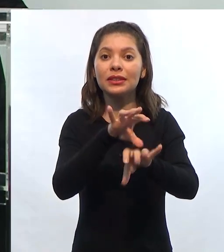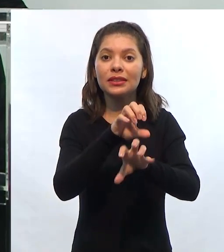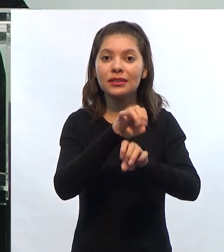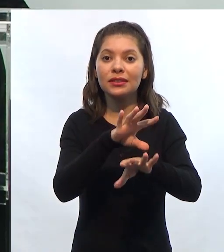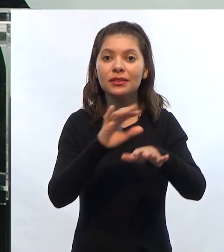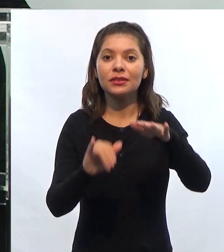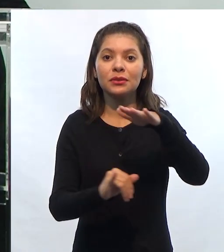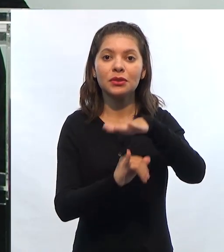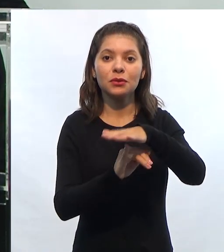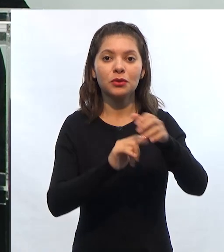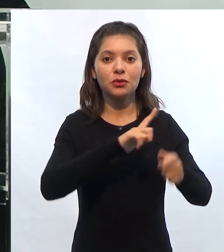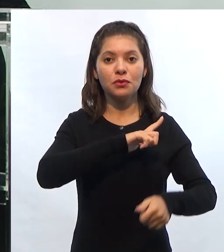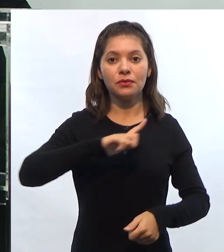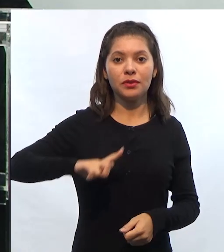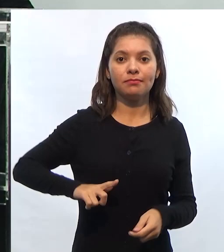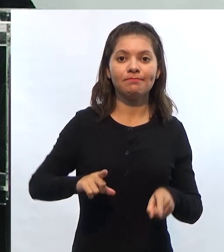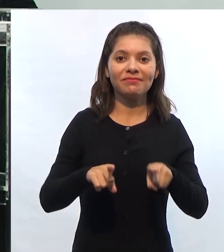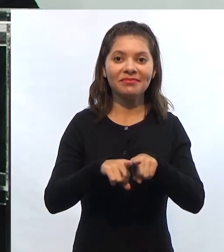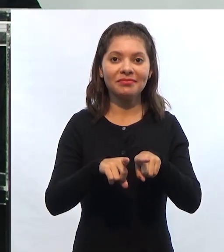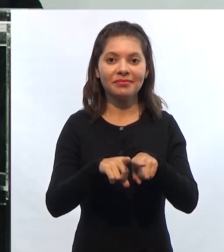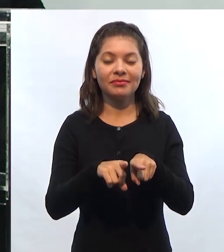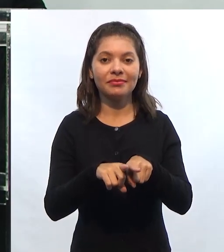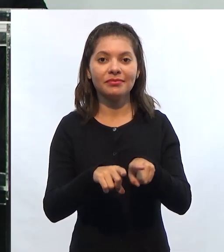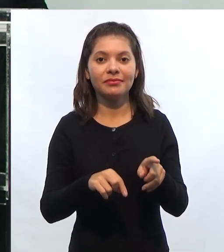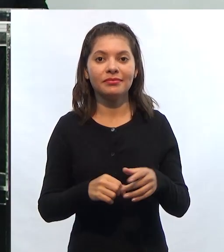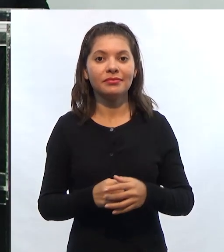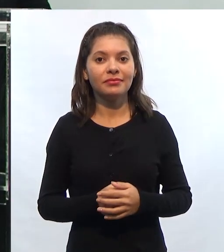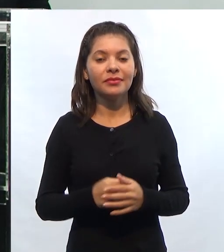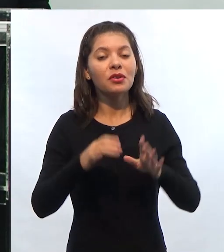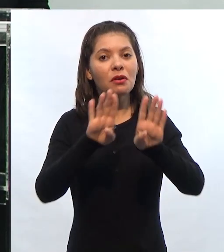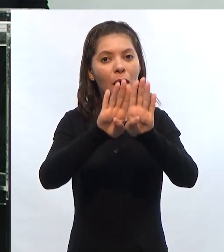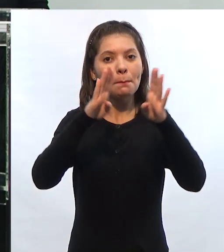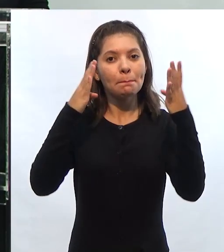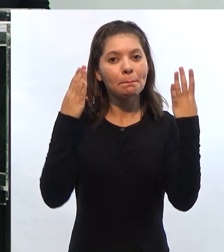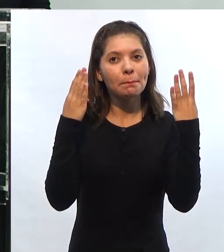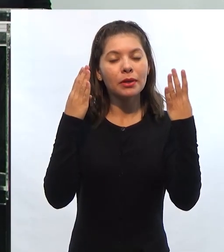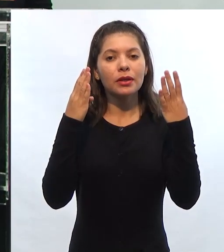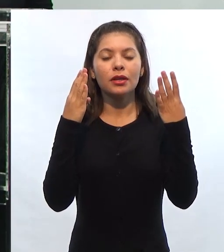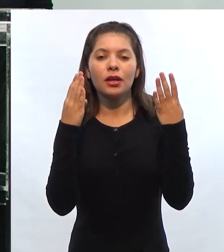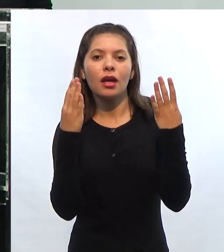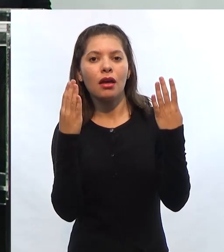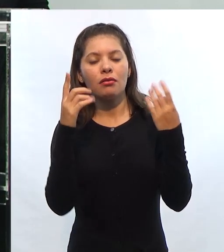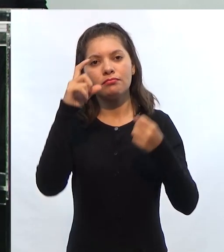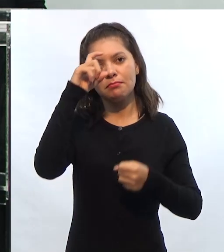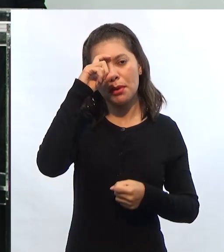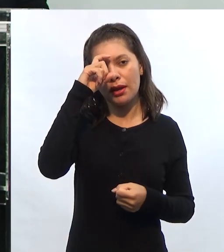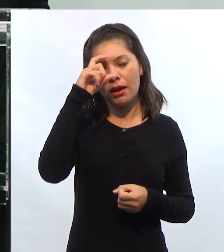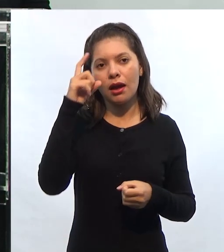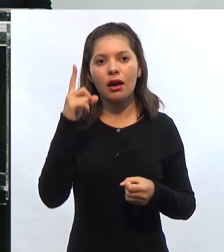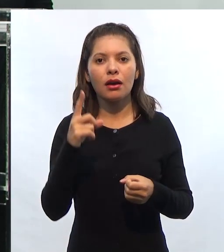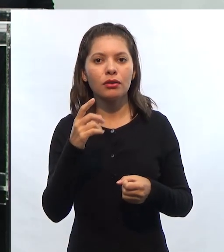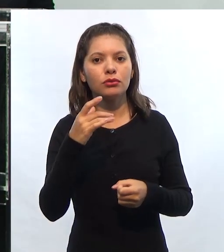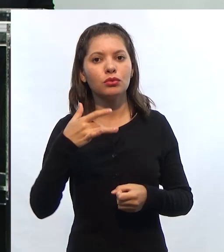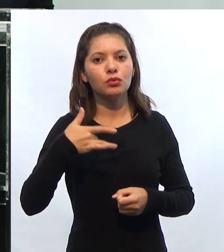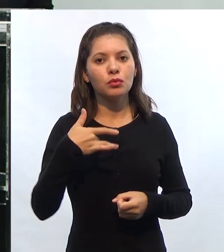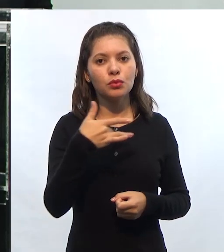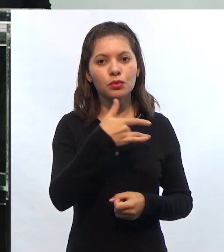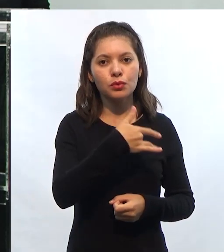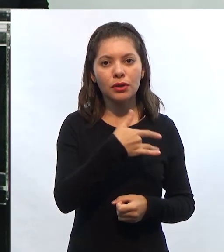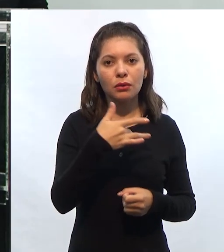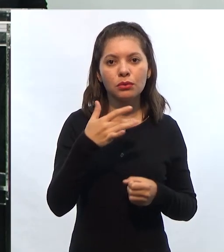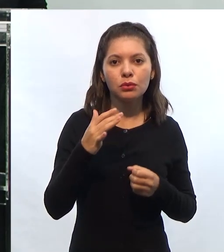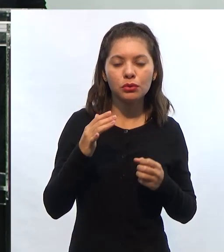instituições de ensino, para instituições de governo também, né? Que quando eles vão abrir um novo posto de saúde, vão construir um